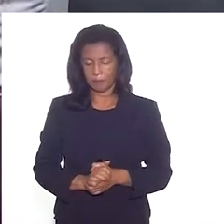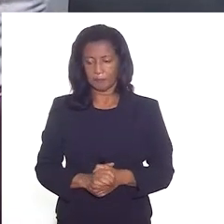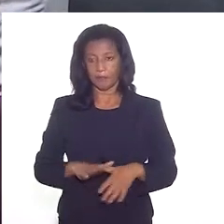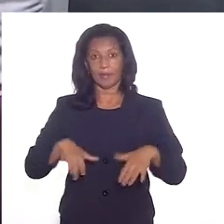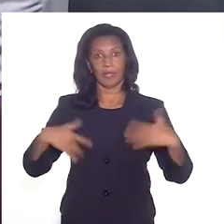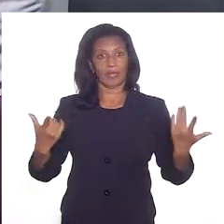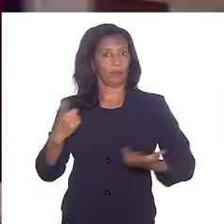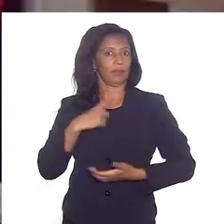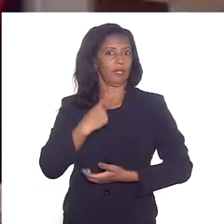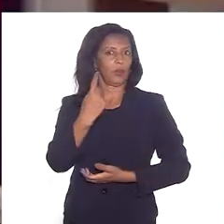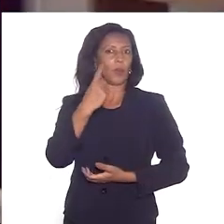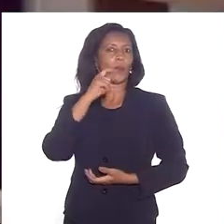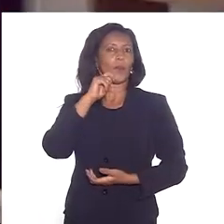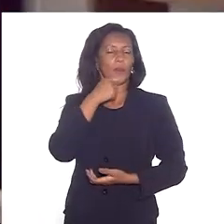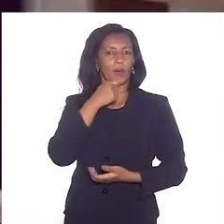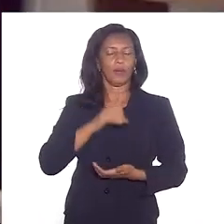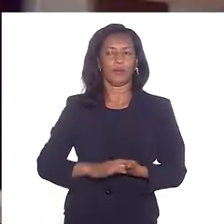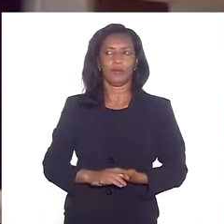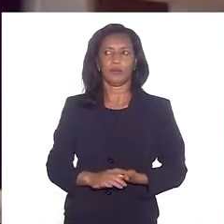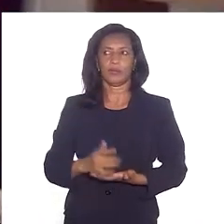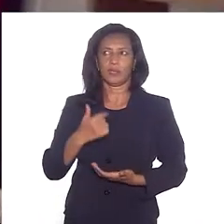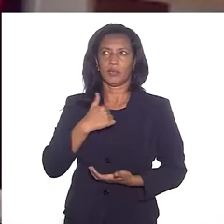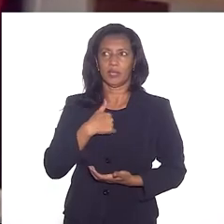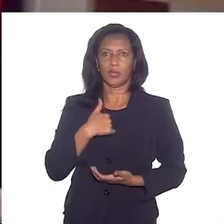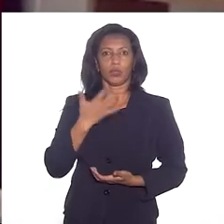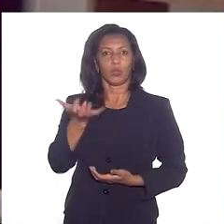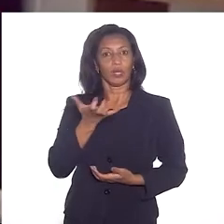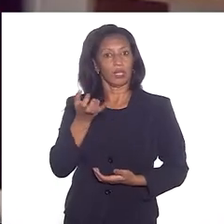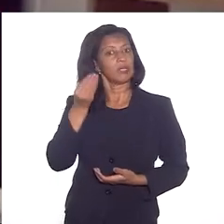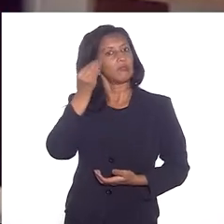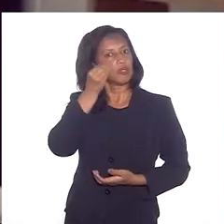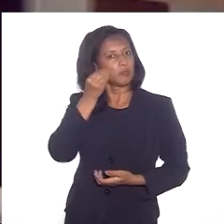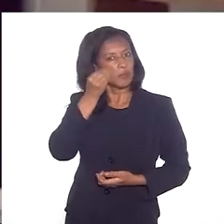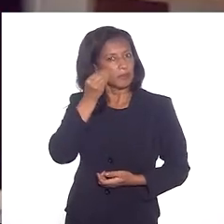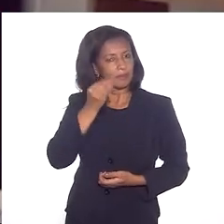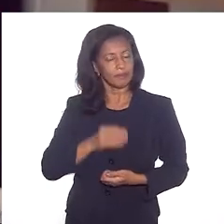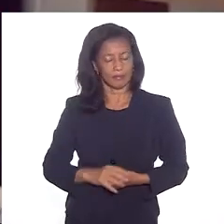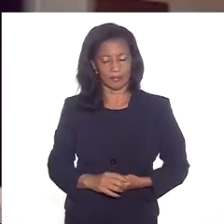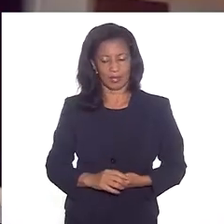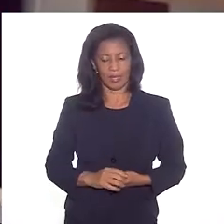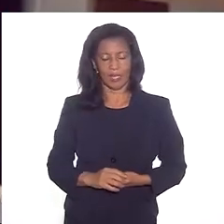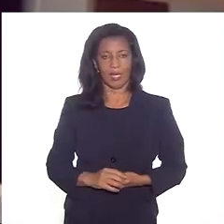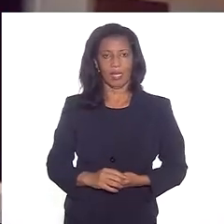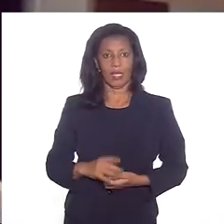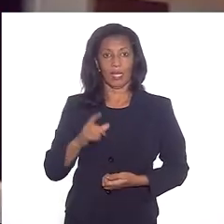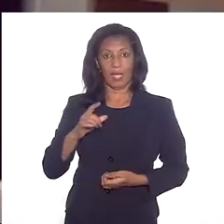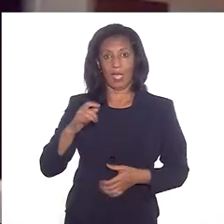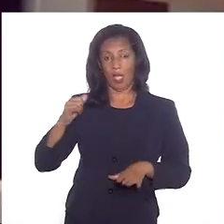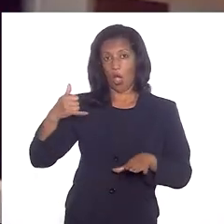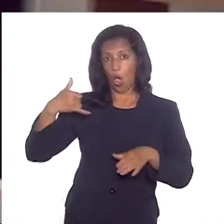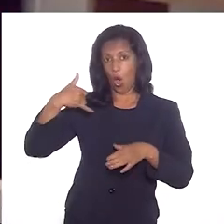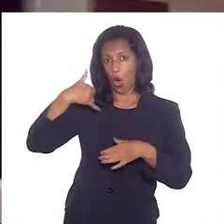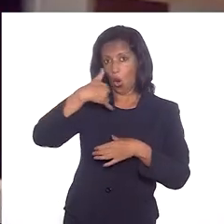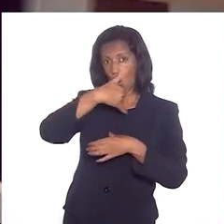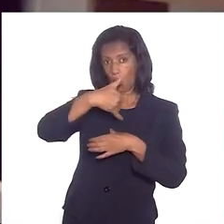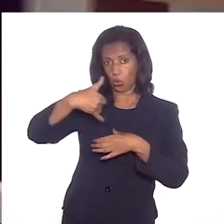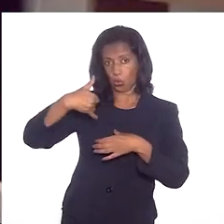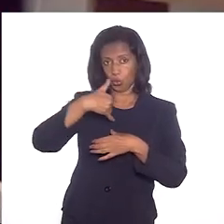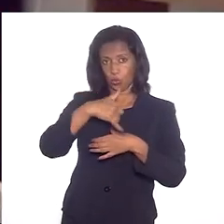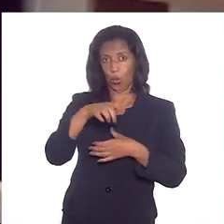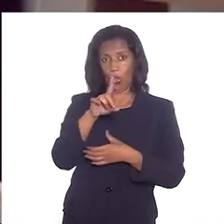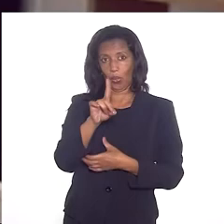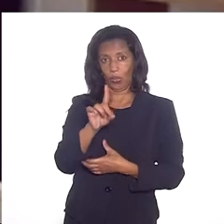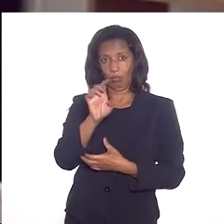Então, tem um pão que eu tô querendo experimentar, que é colocando óleo de